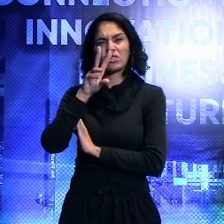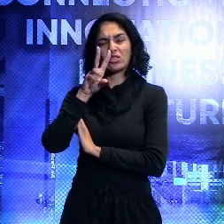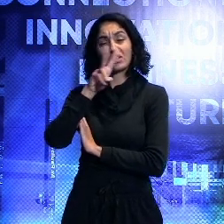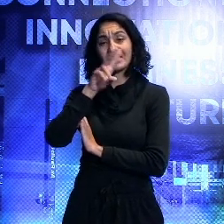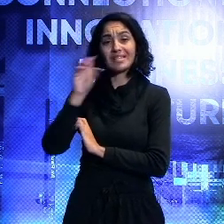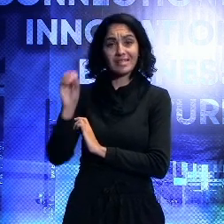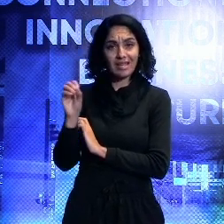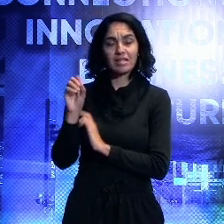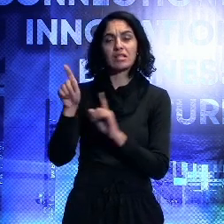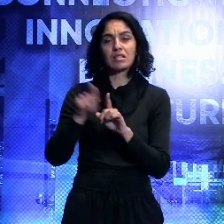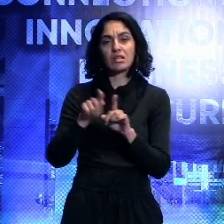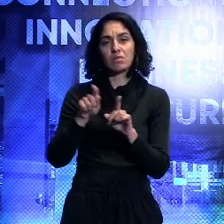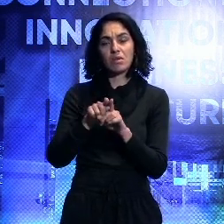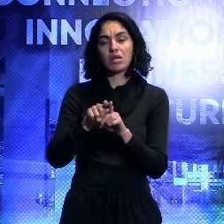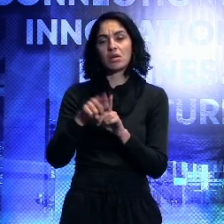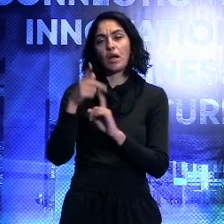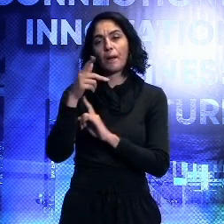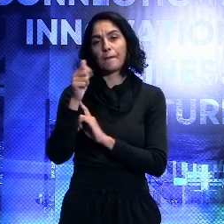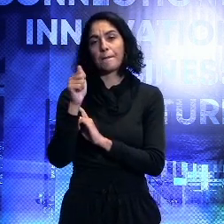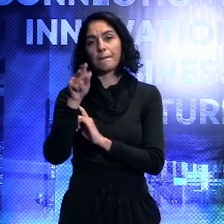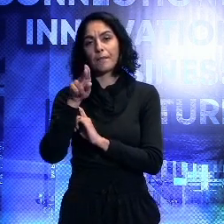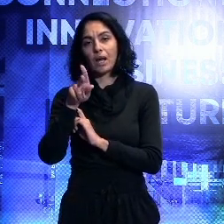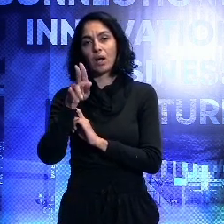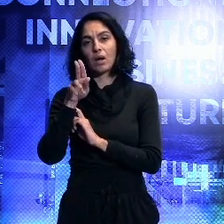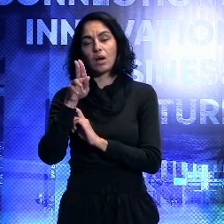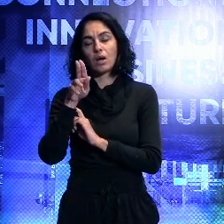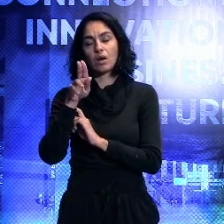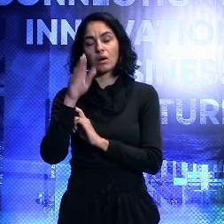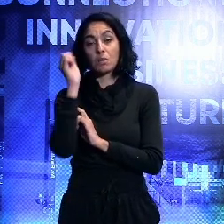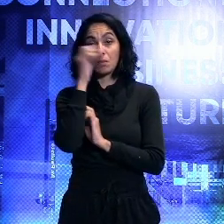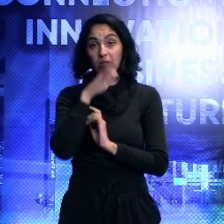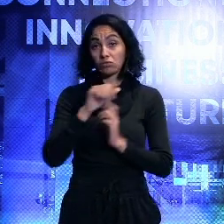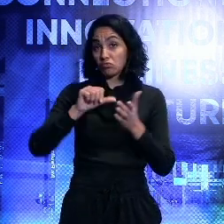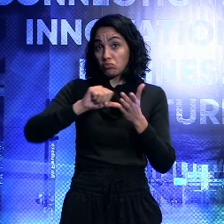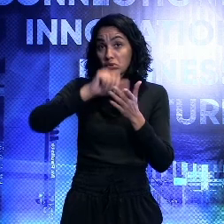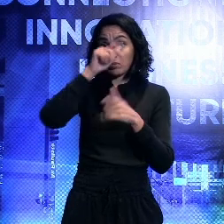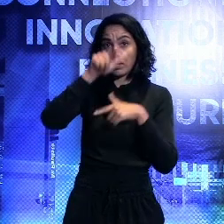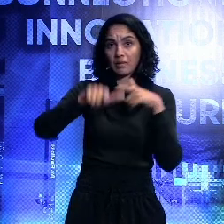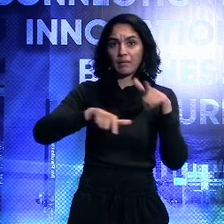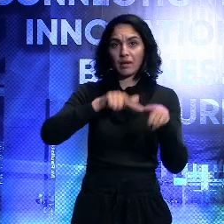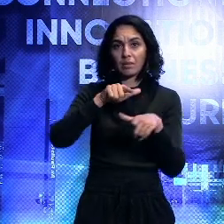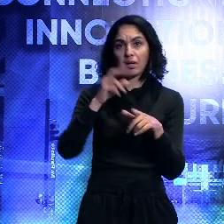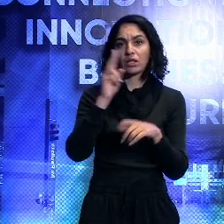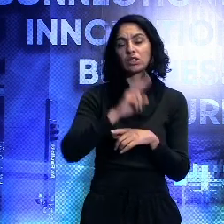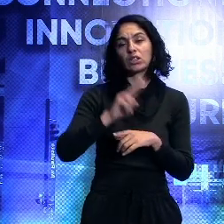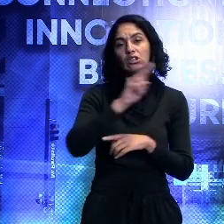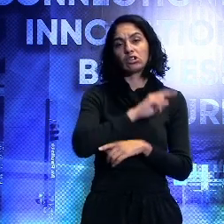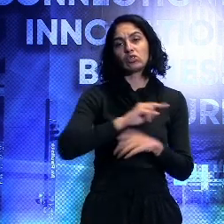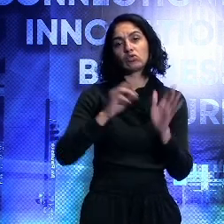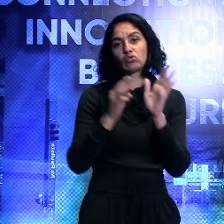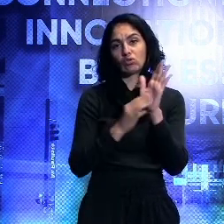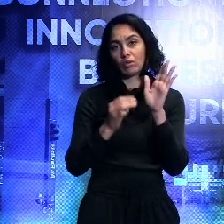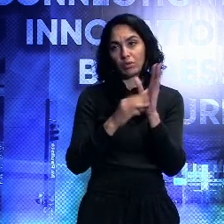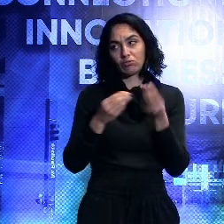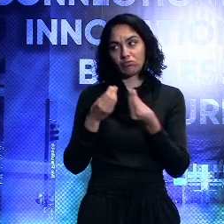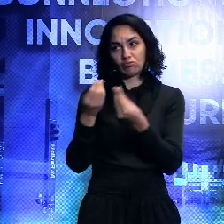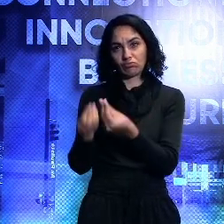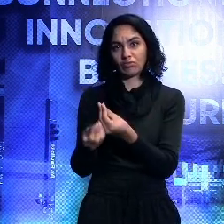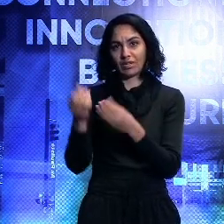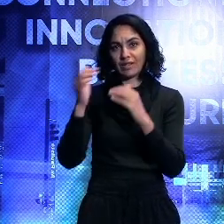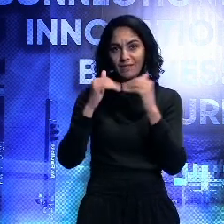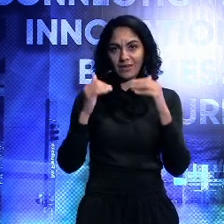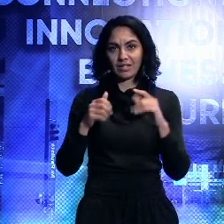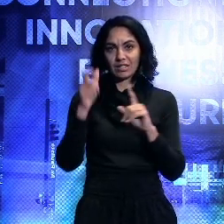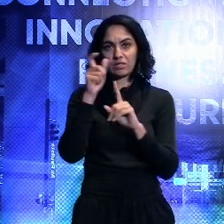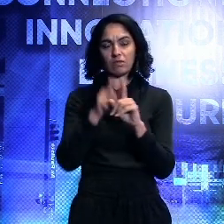também. A Tropical Brasil foi um pouco mais profundo, que foi o primeiro trabalho que a gente aplicou a metodologia de validação das personas, um trabalho muito